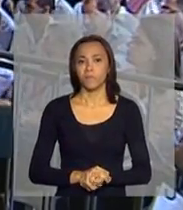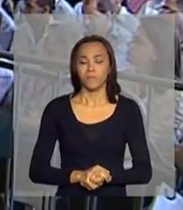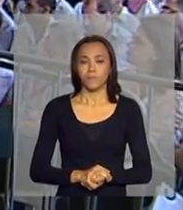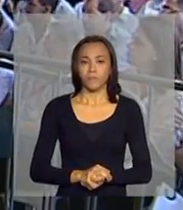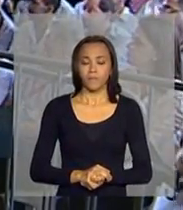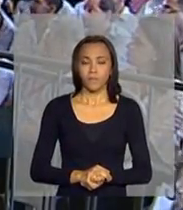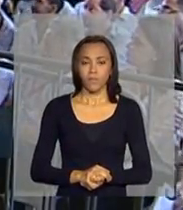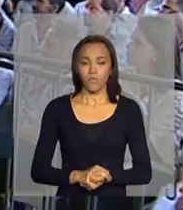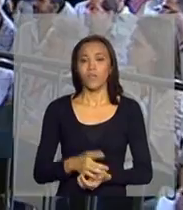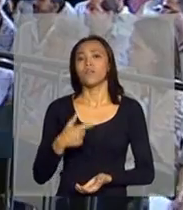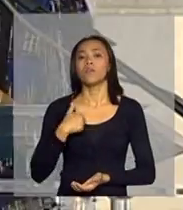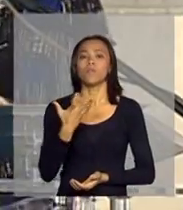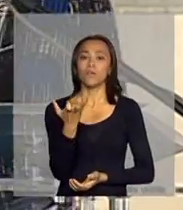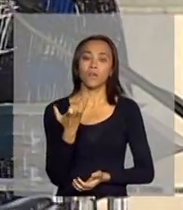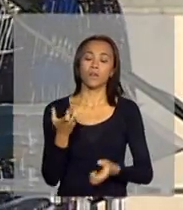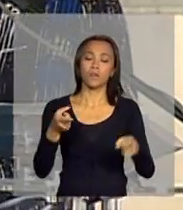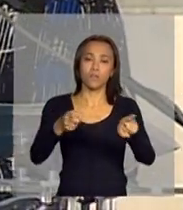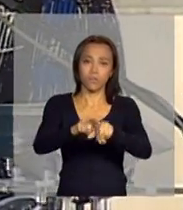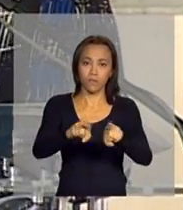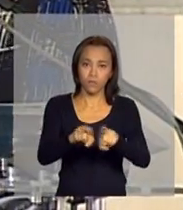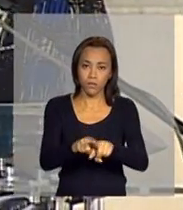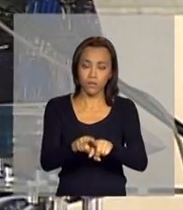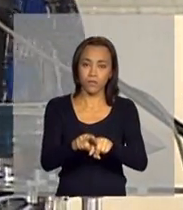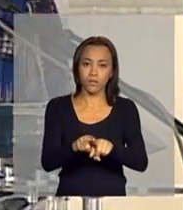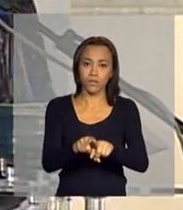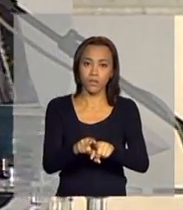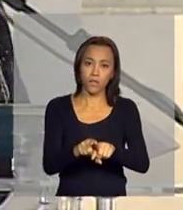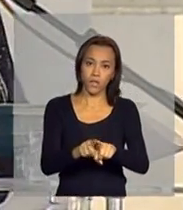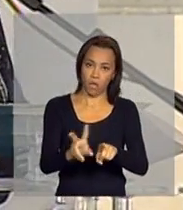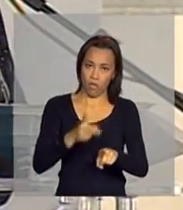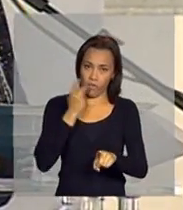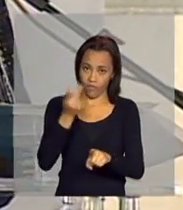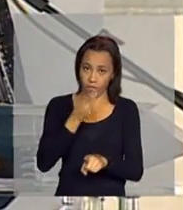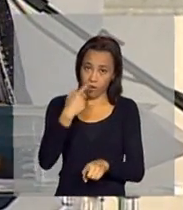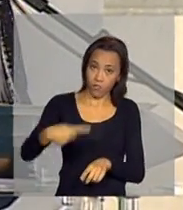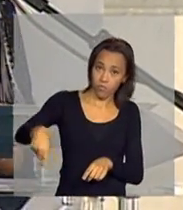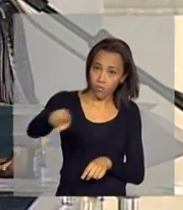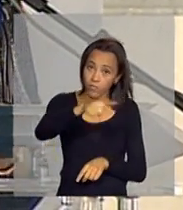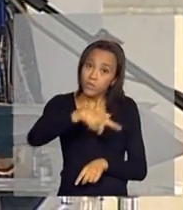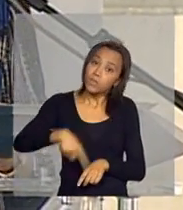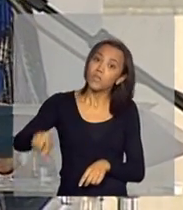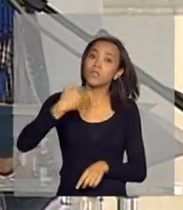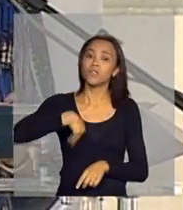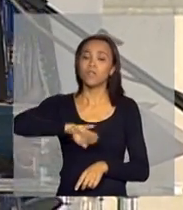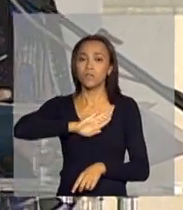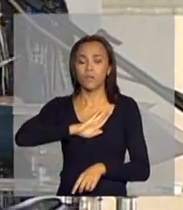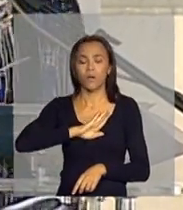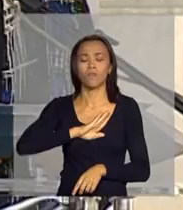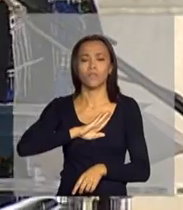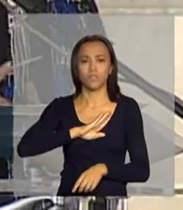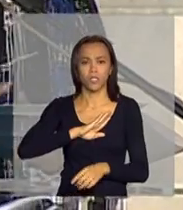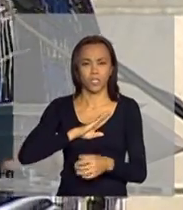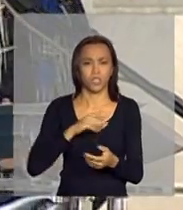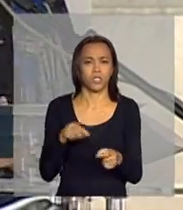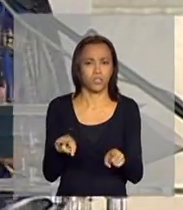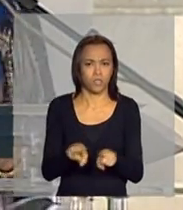E aí eu queria também falar para os senhores que nós estamos fazendo um